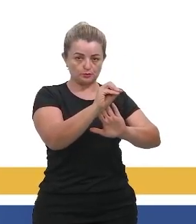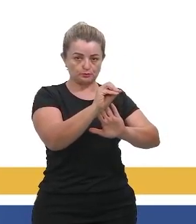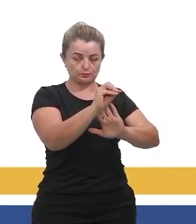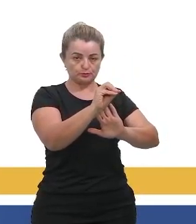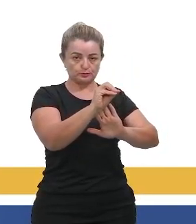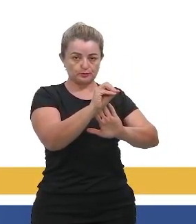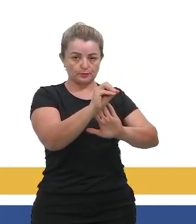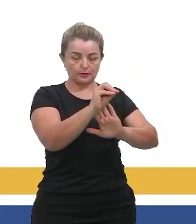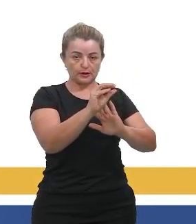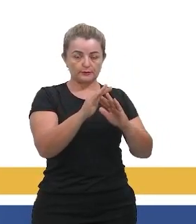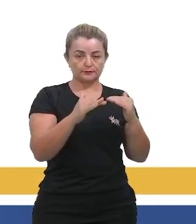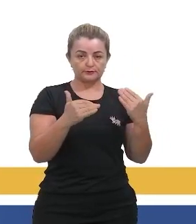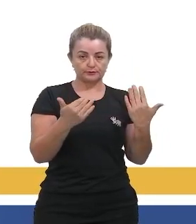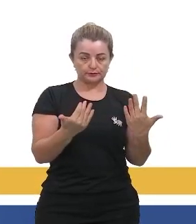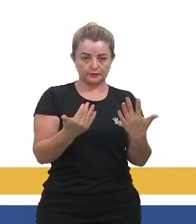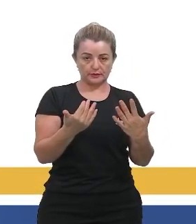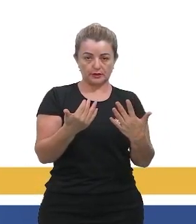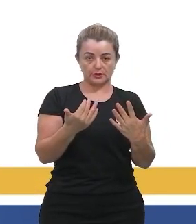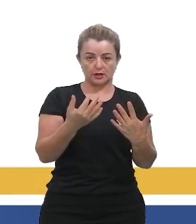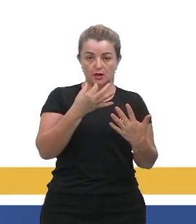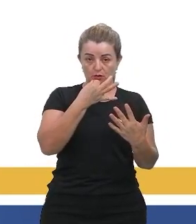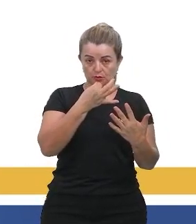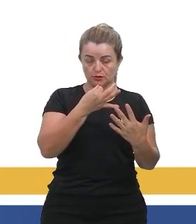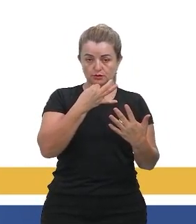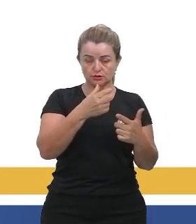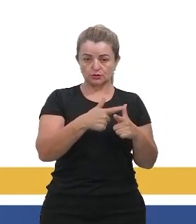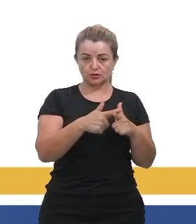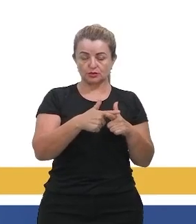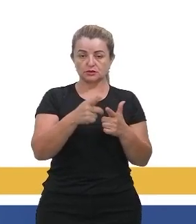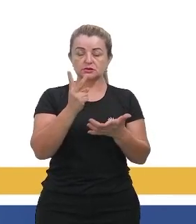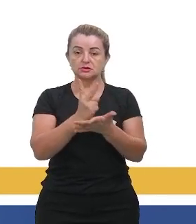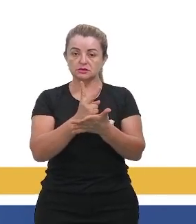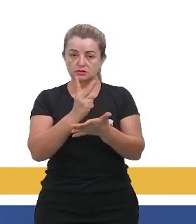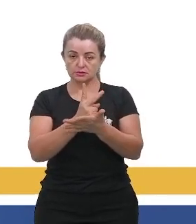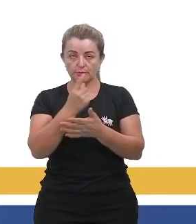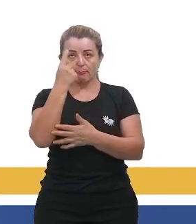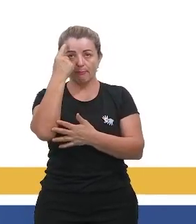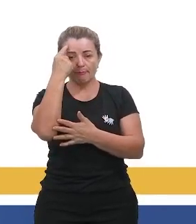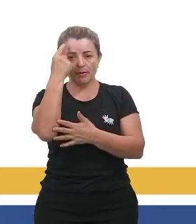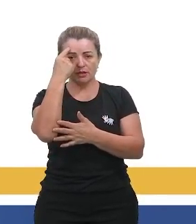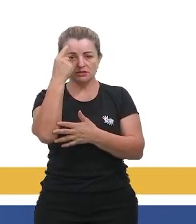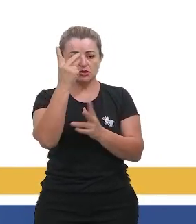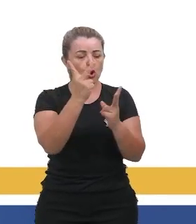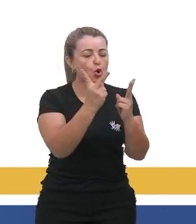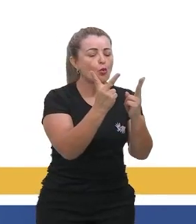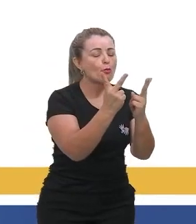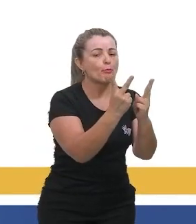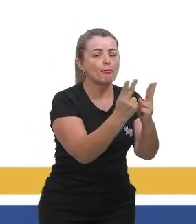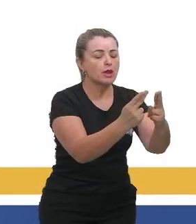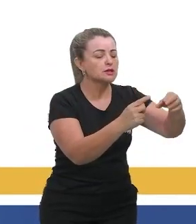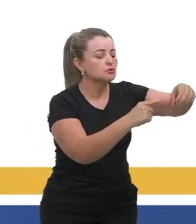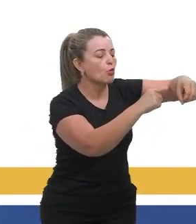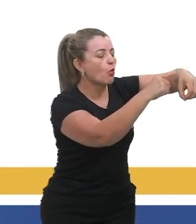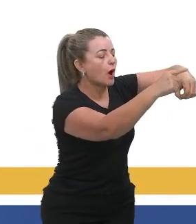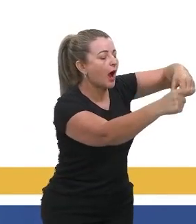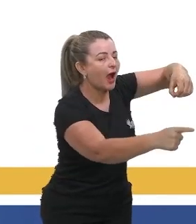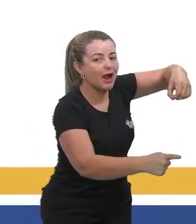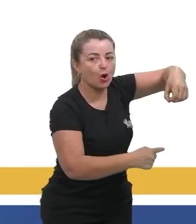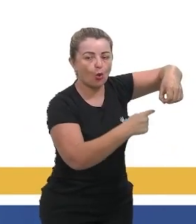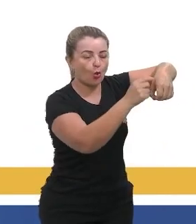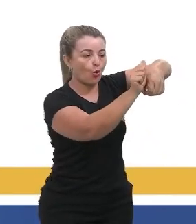coisa. A dica do problema é você sempre trabalhar com a ideia de um mesmo arco. Qual desses pontos